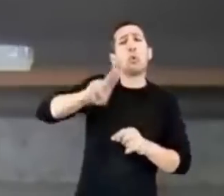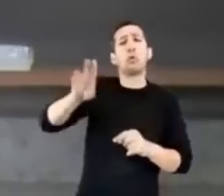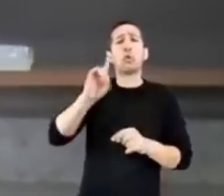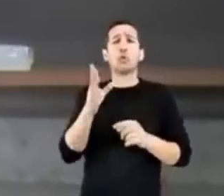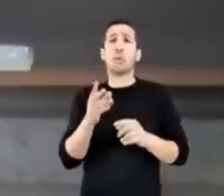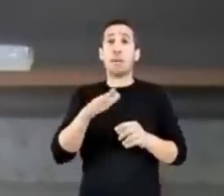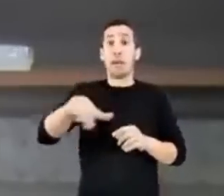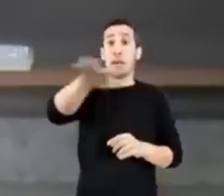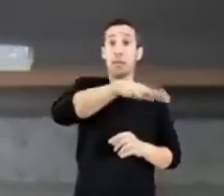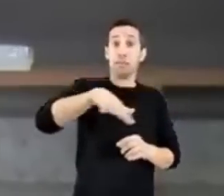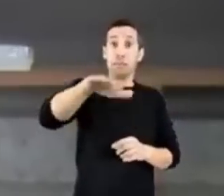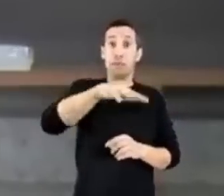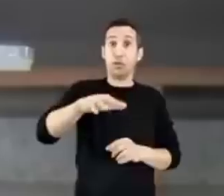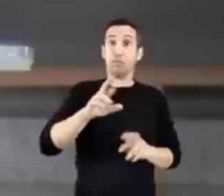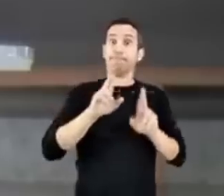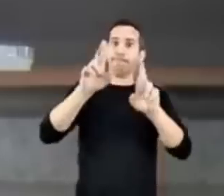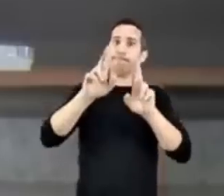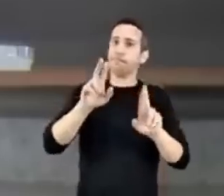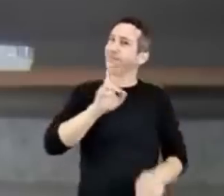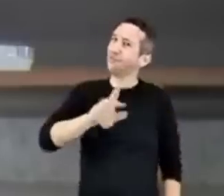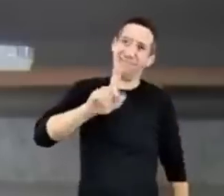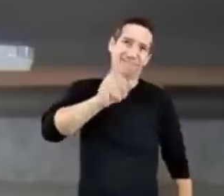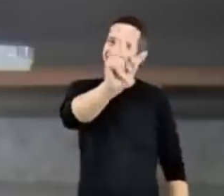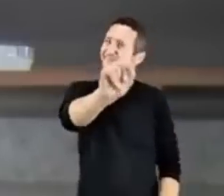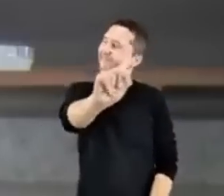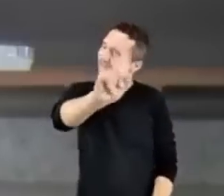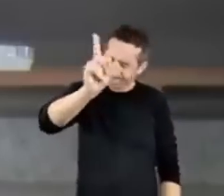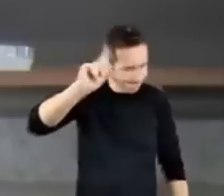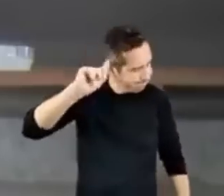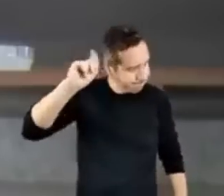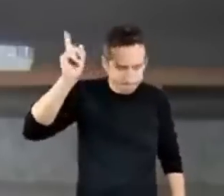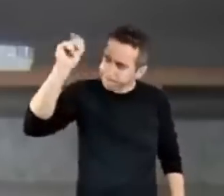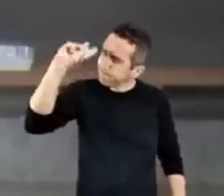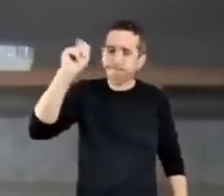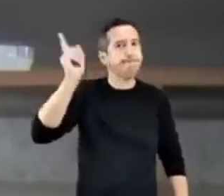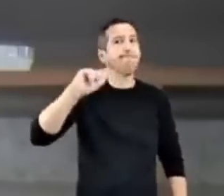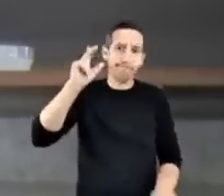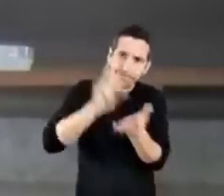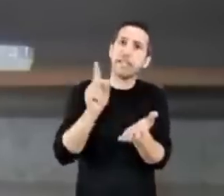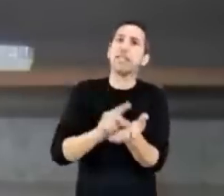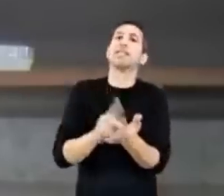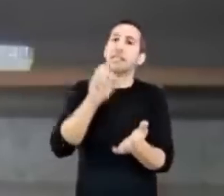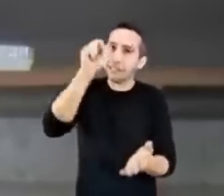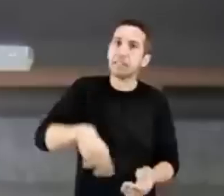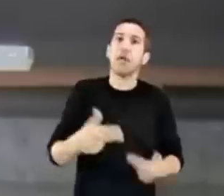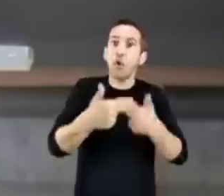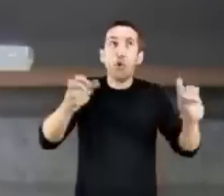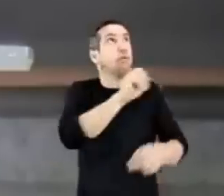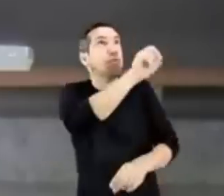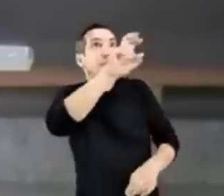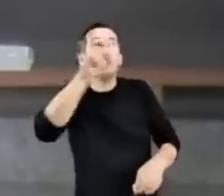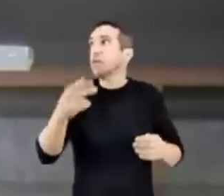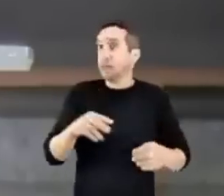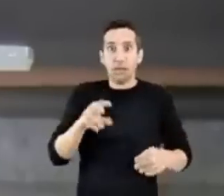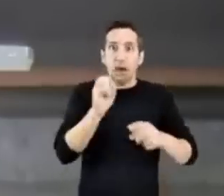as pessoas com pouco mais esperança não não não é não é fato mesmo então com tanta rapidez como